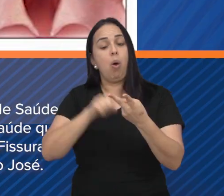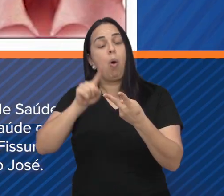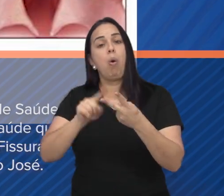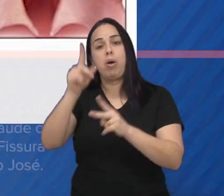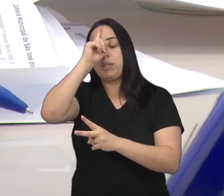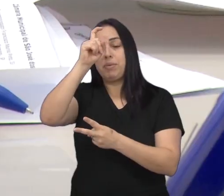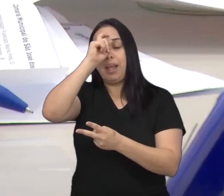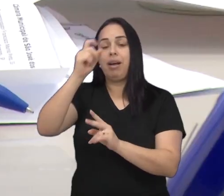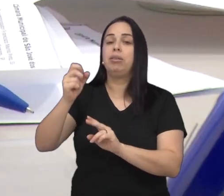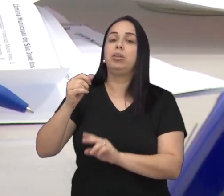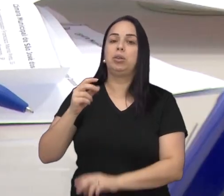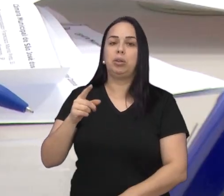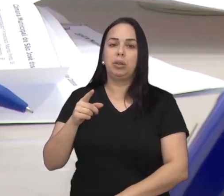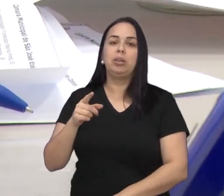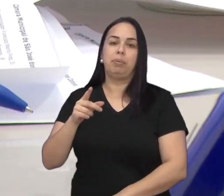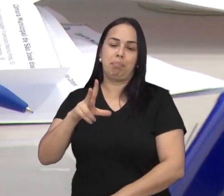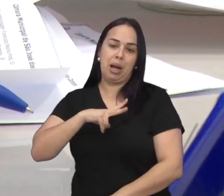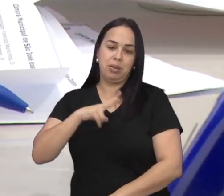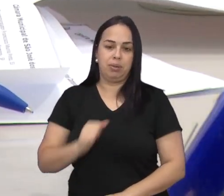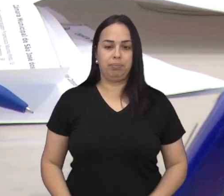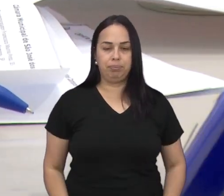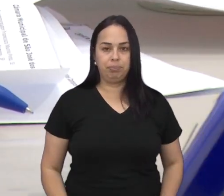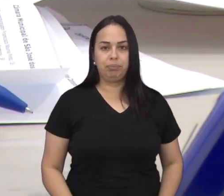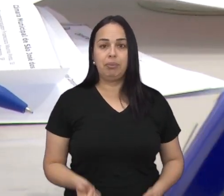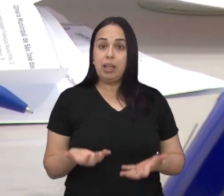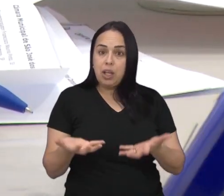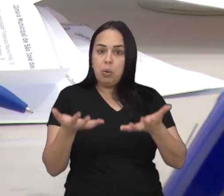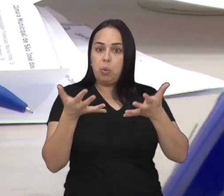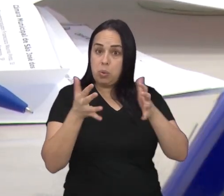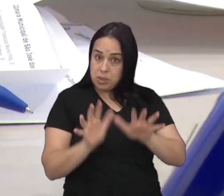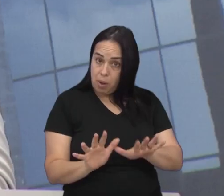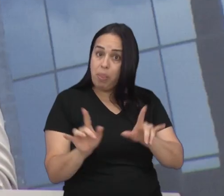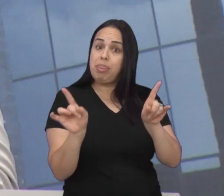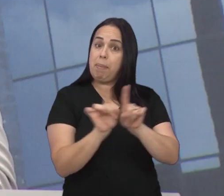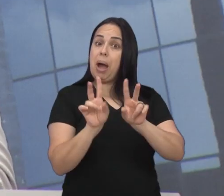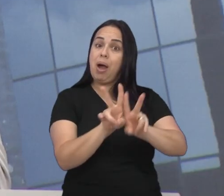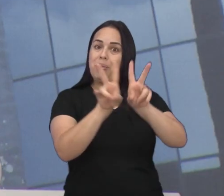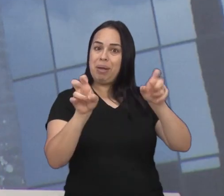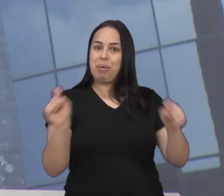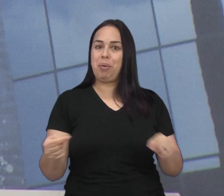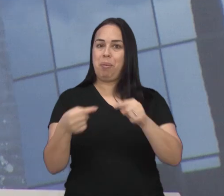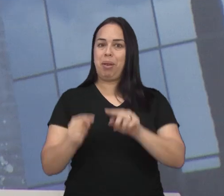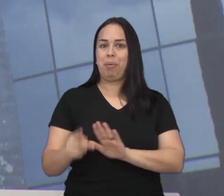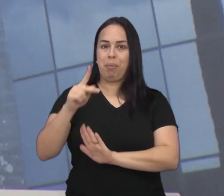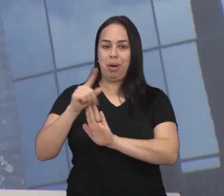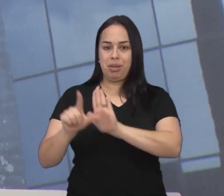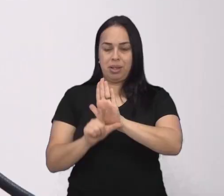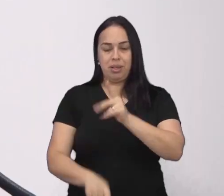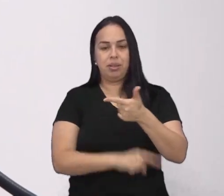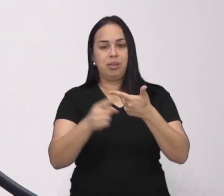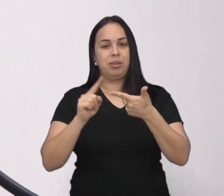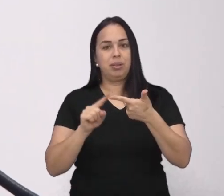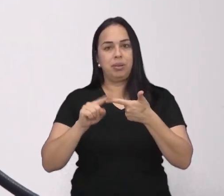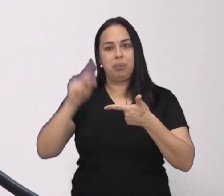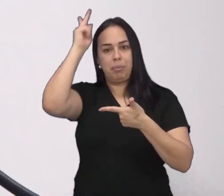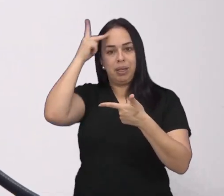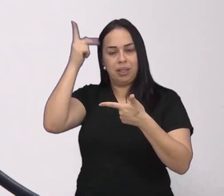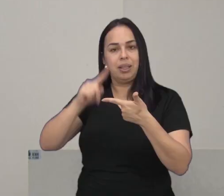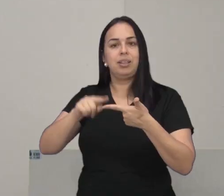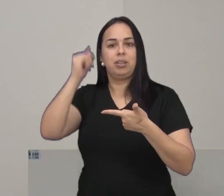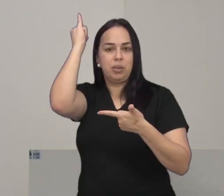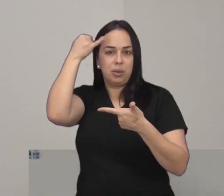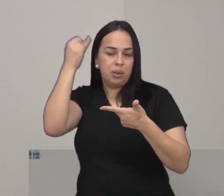de saúde. A inclusão também faz parte dos projetos da pauta, de autoria dos vereadores Fernando Petit, Dr. José